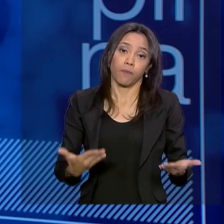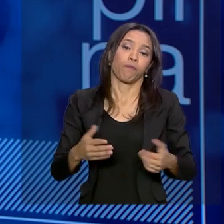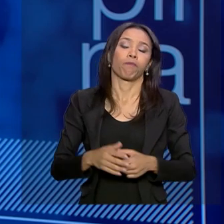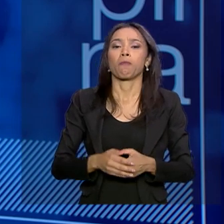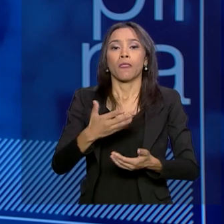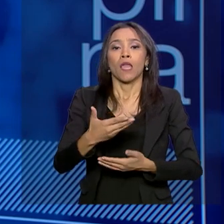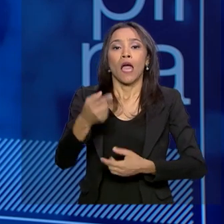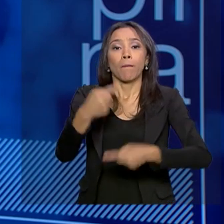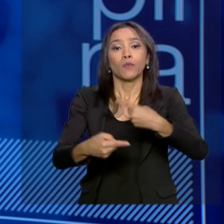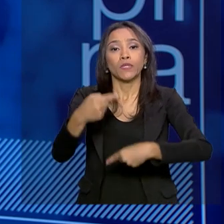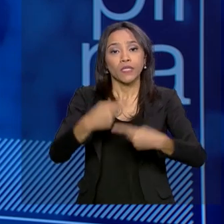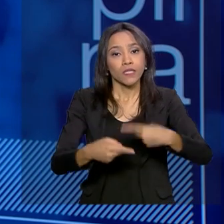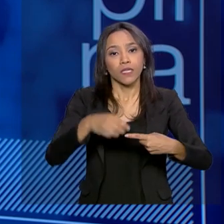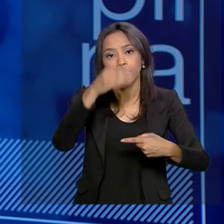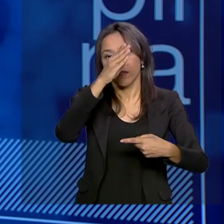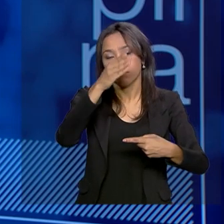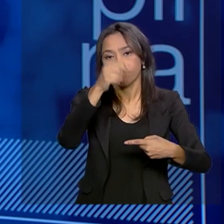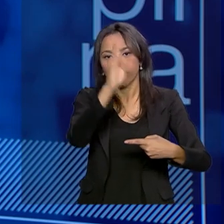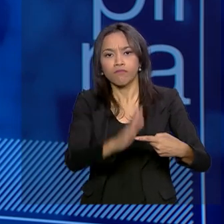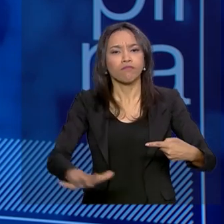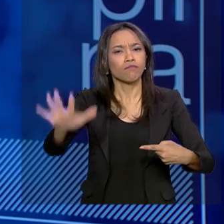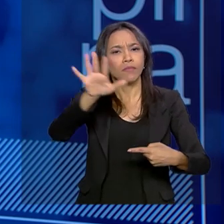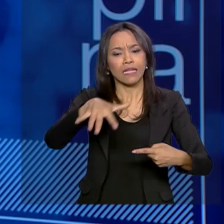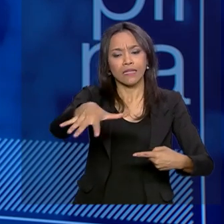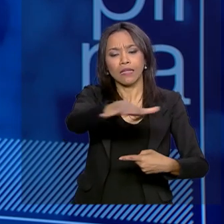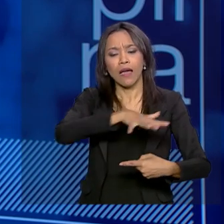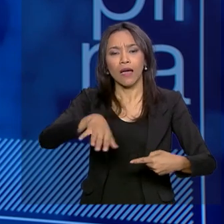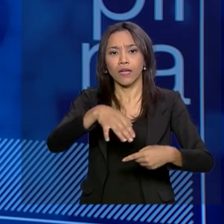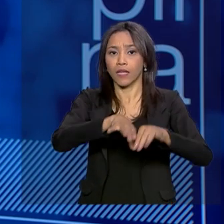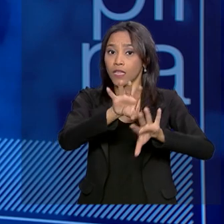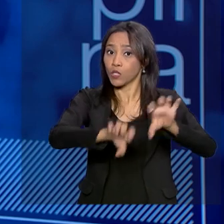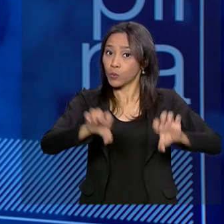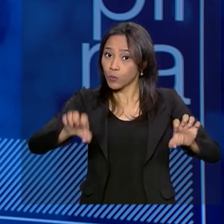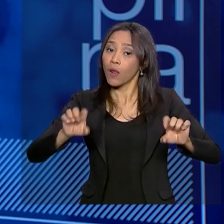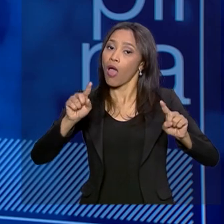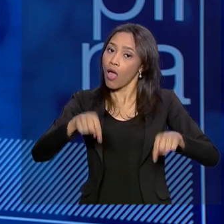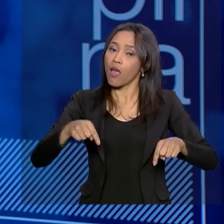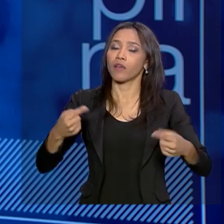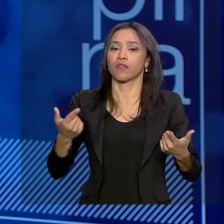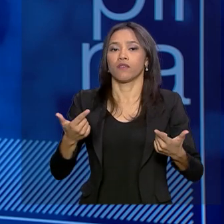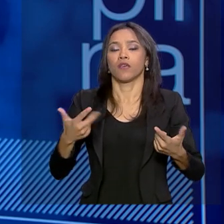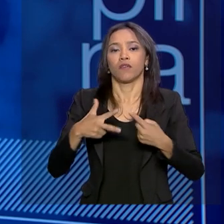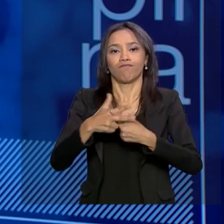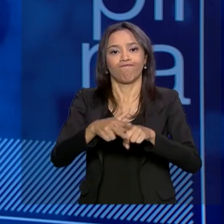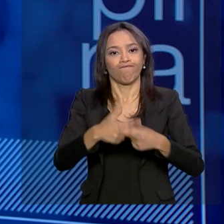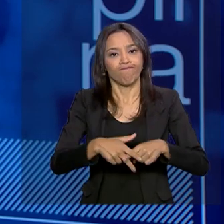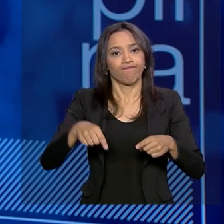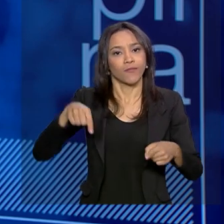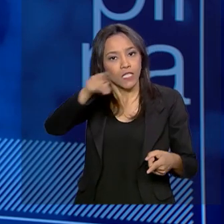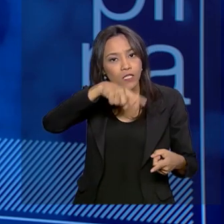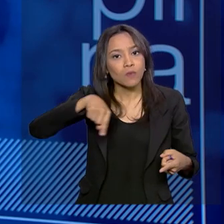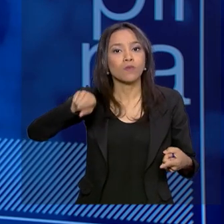Política Nacional de Infraestrutura Esportiva vem exatamente regular tudo isso.